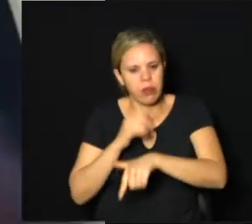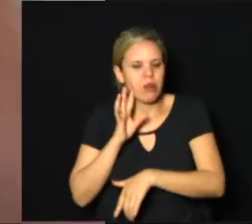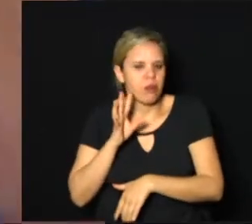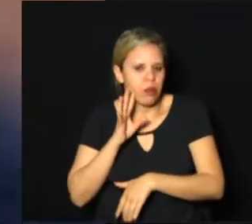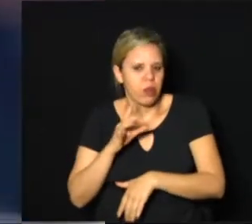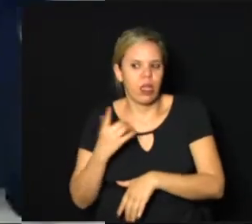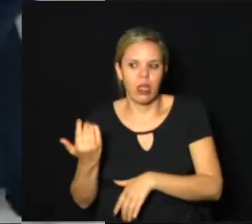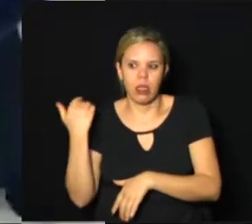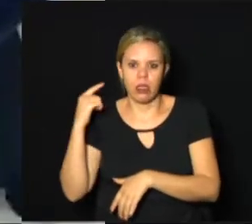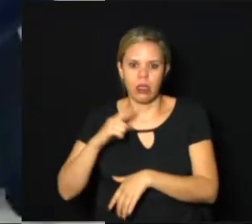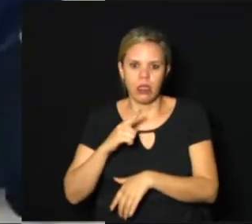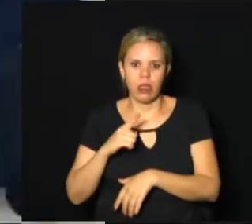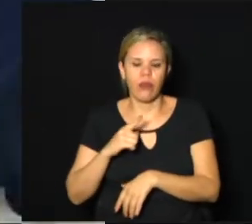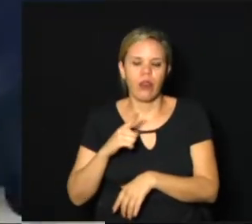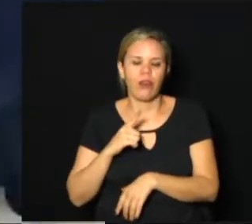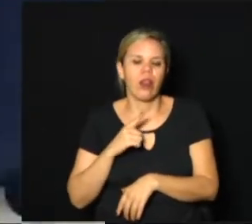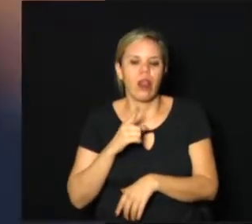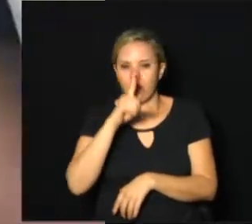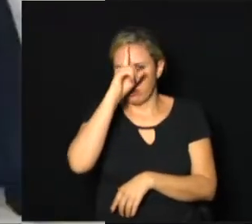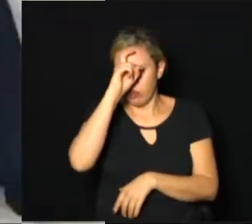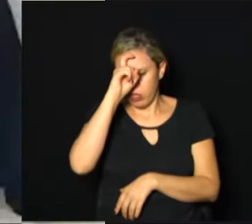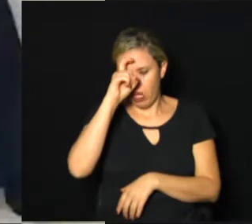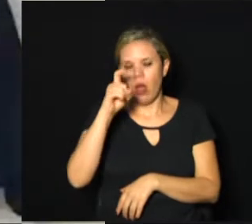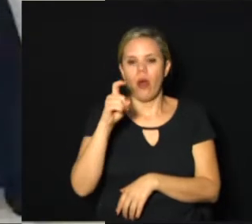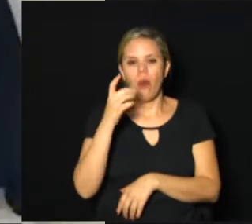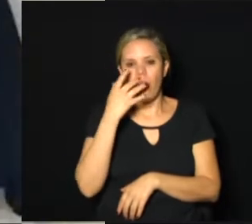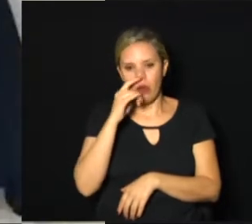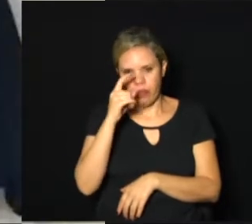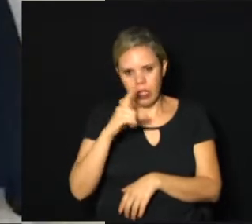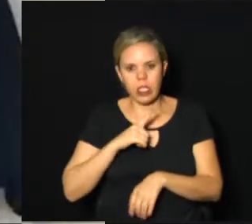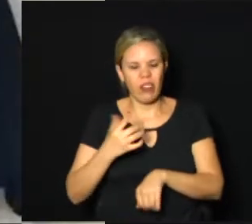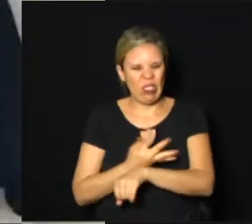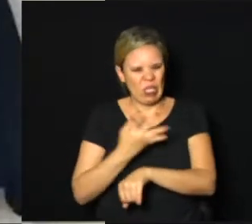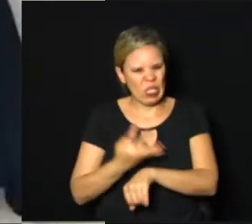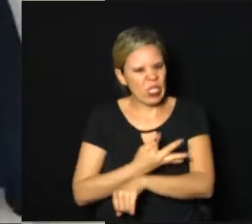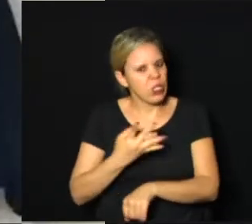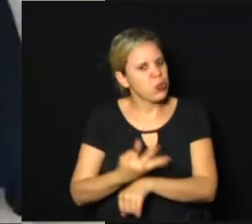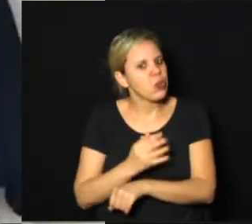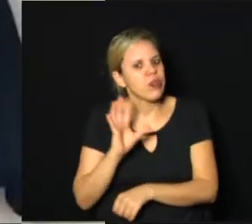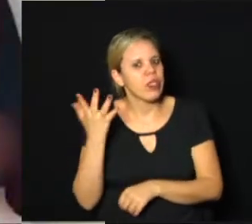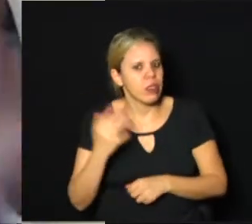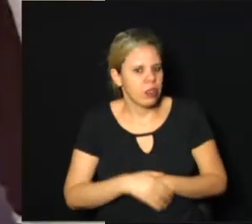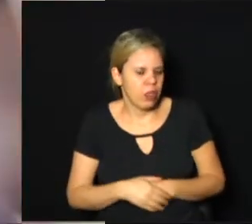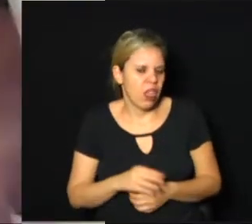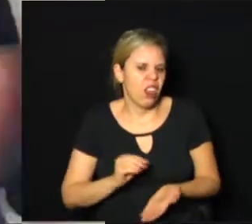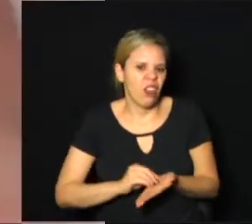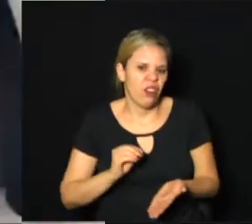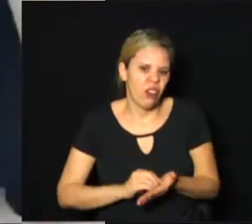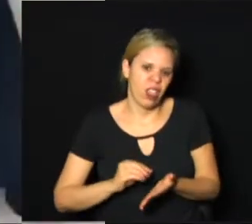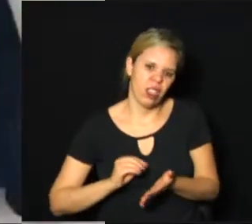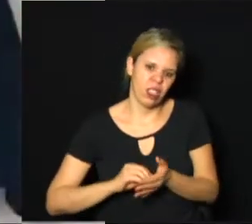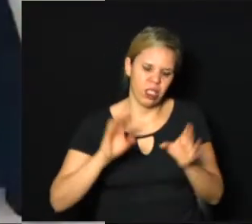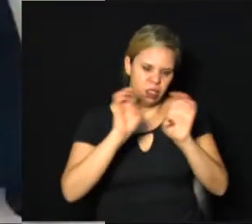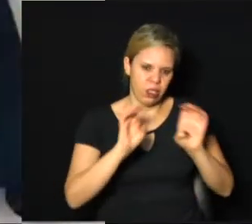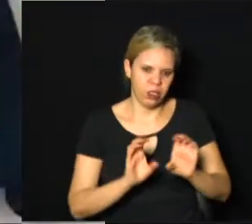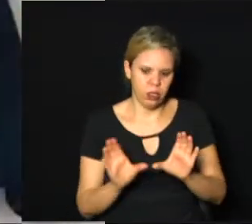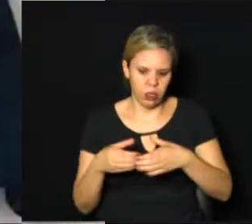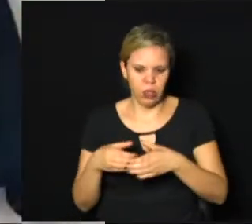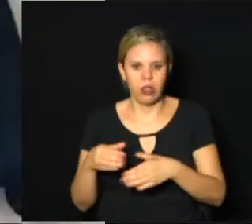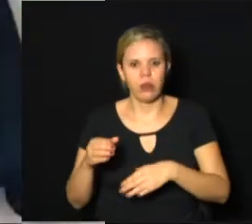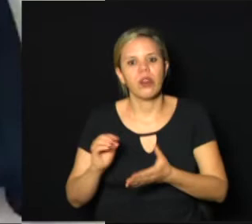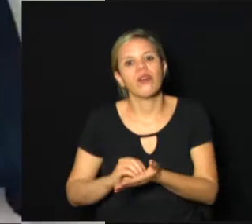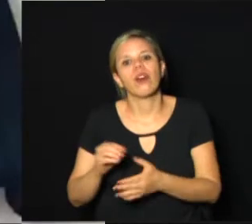uma crise no Hospital Ouro Verde há um tempo atrás, justamente por causa dessa, né, assim, dessa falta de estruturação da equipe.